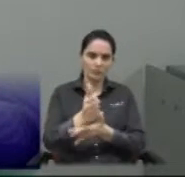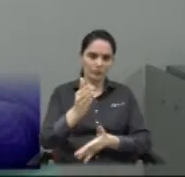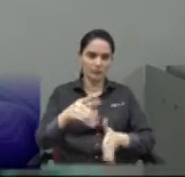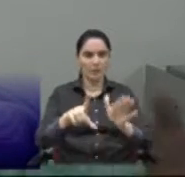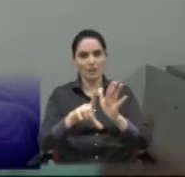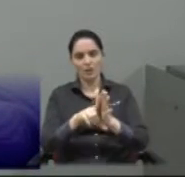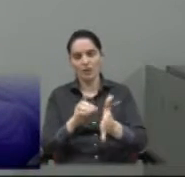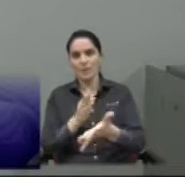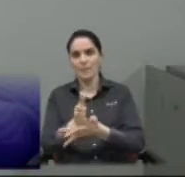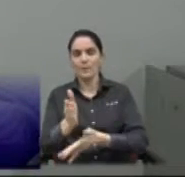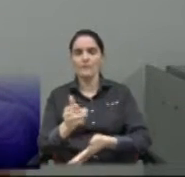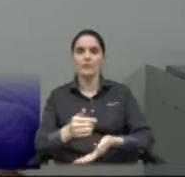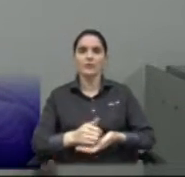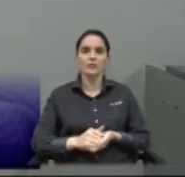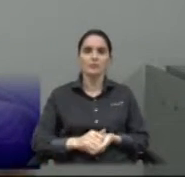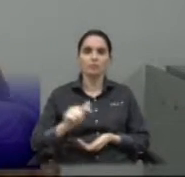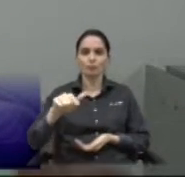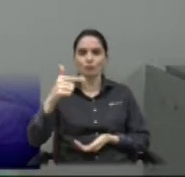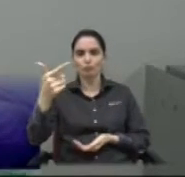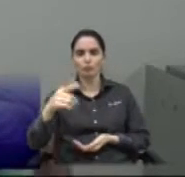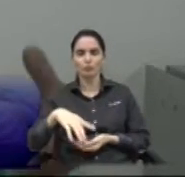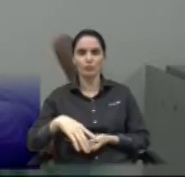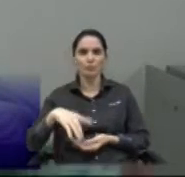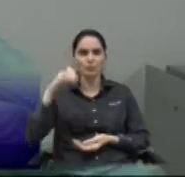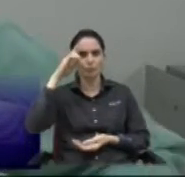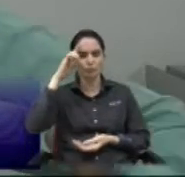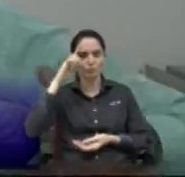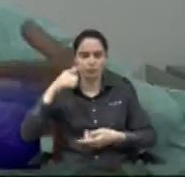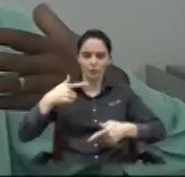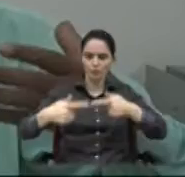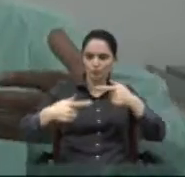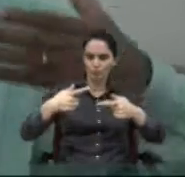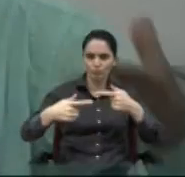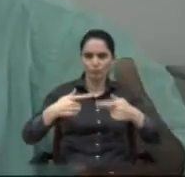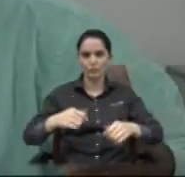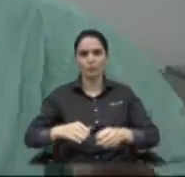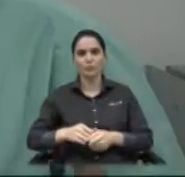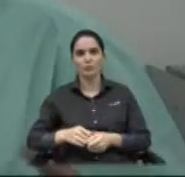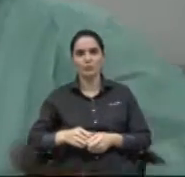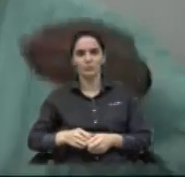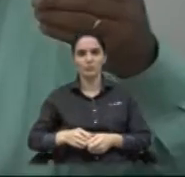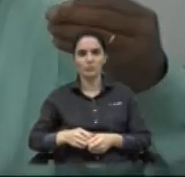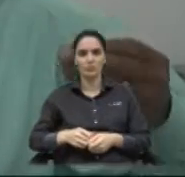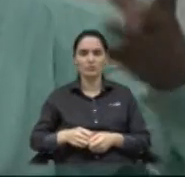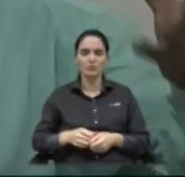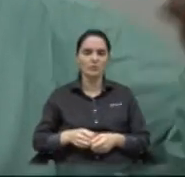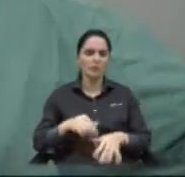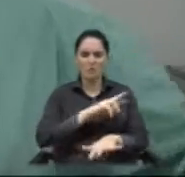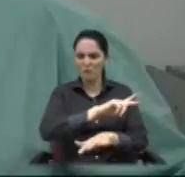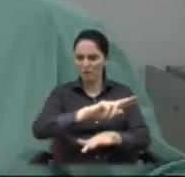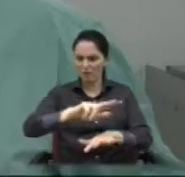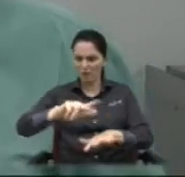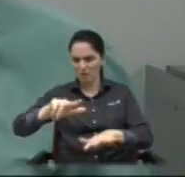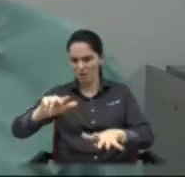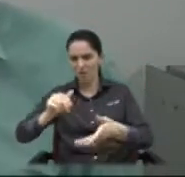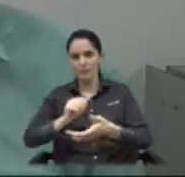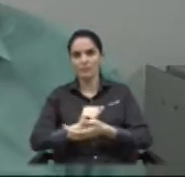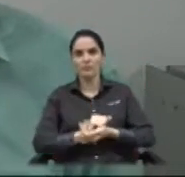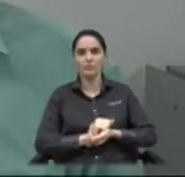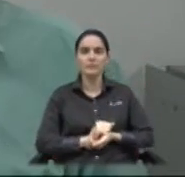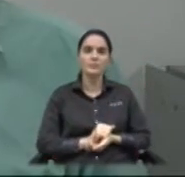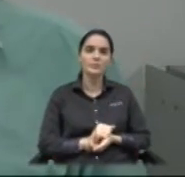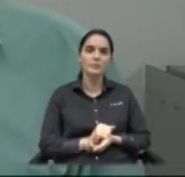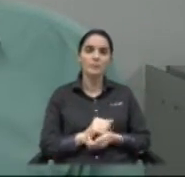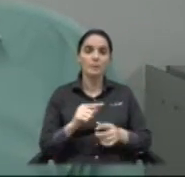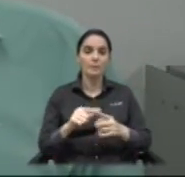aprovadas, outros dias, discursos, brigas, desentendimentos, cassação. Essa casa tem todo esse poder, mas